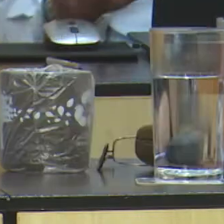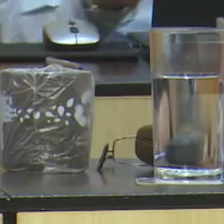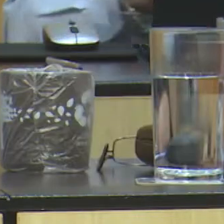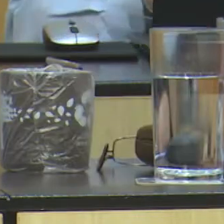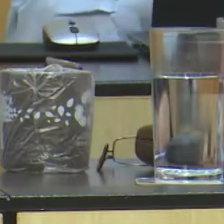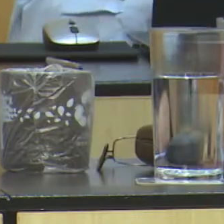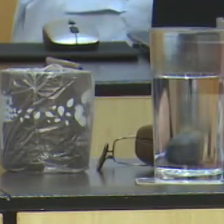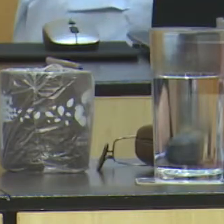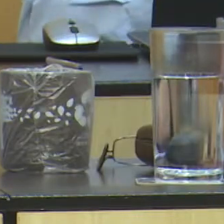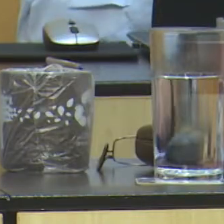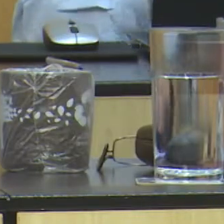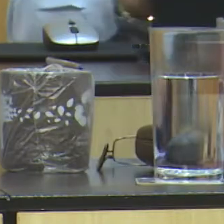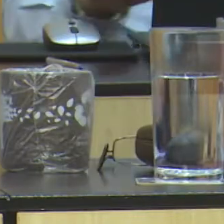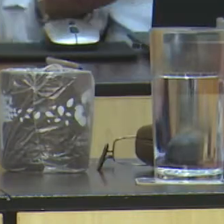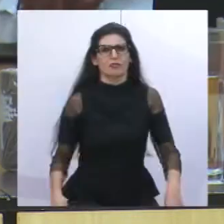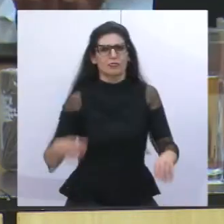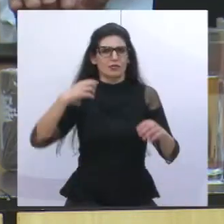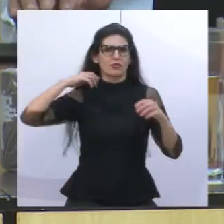Sim, mas